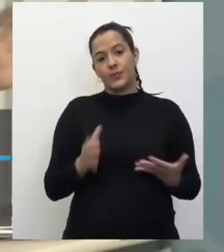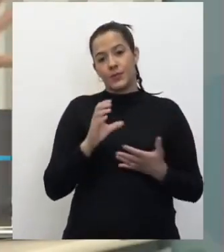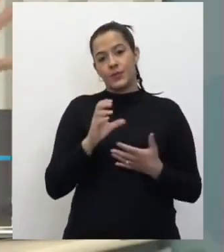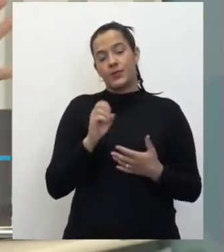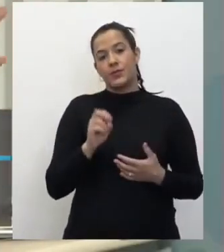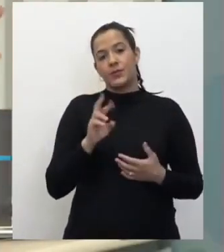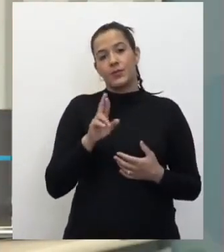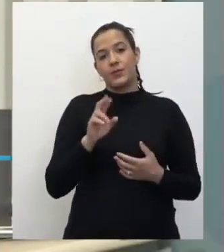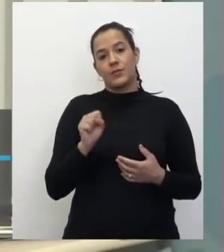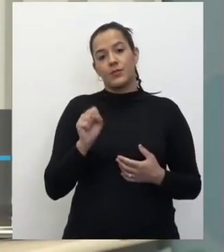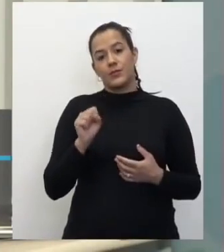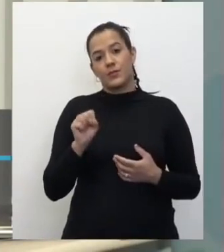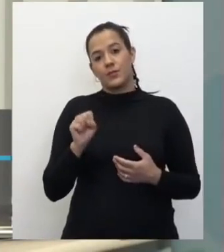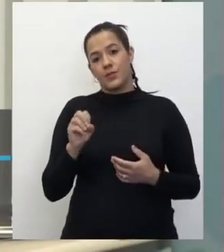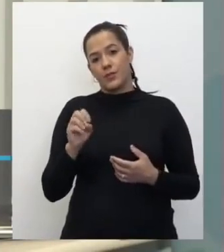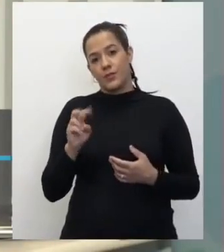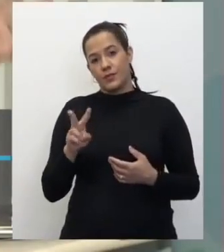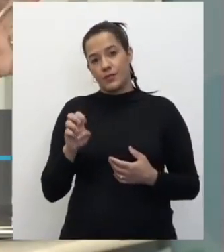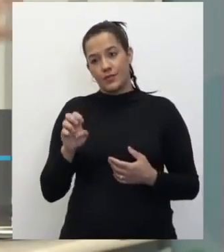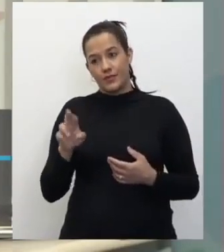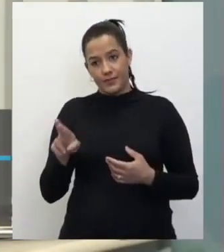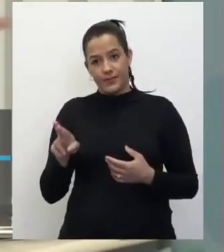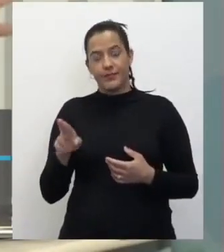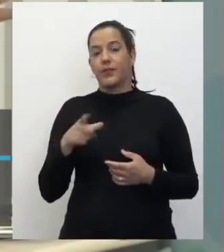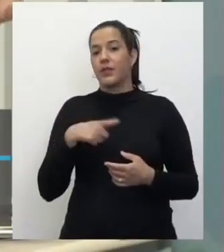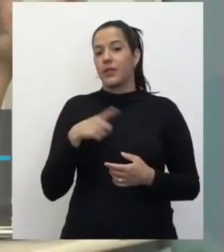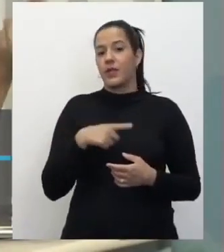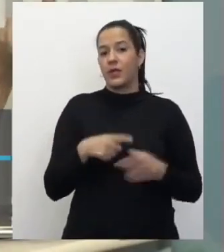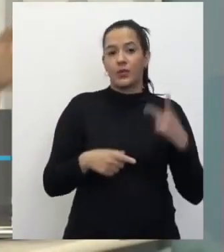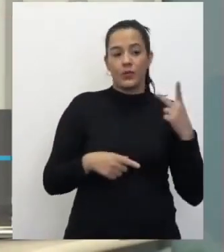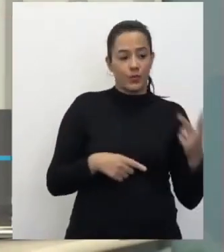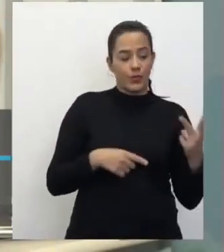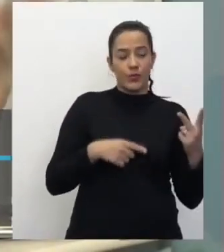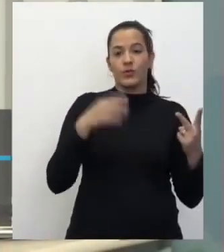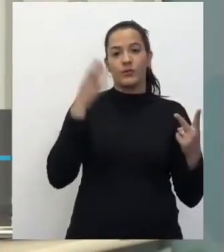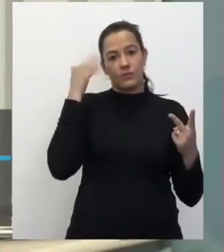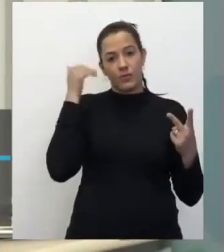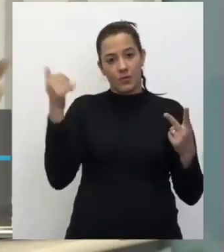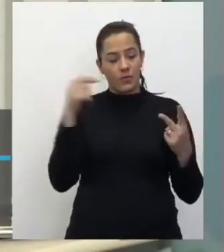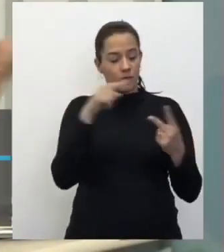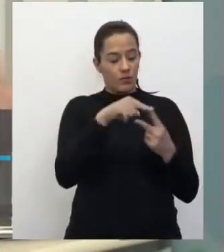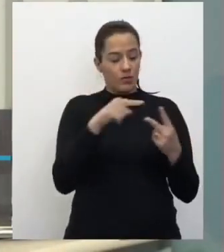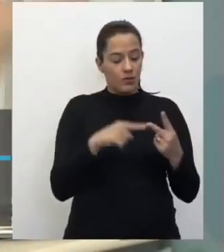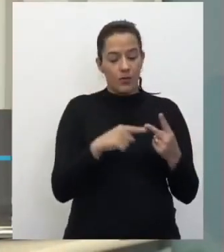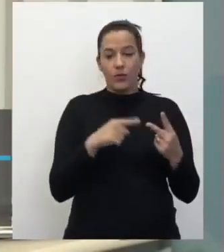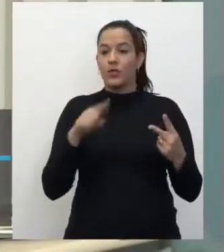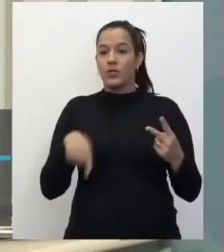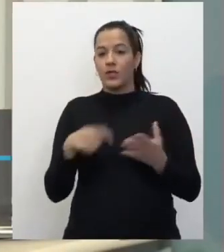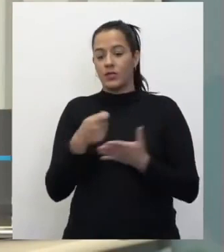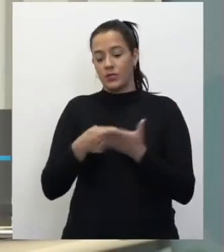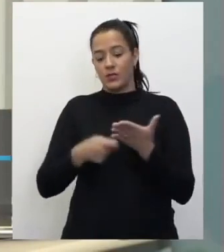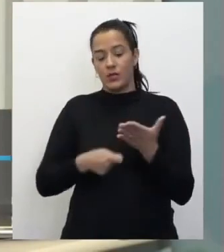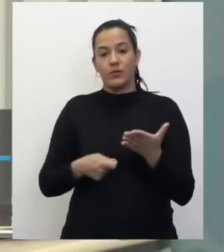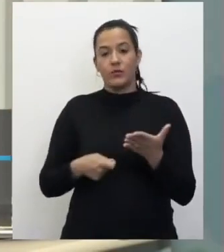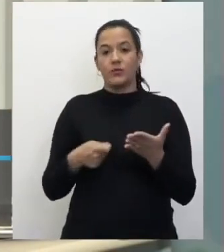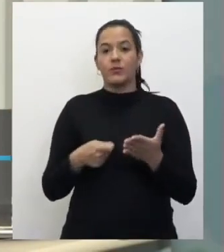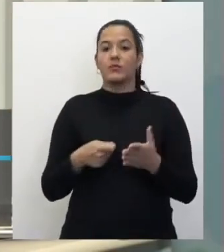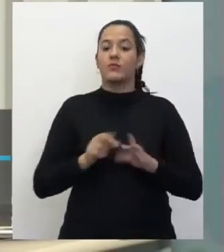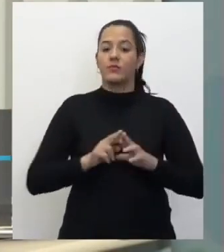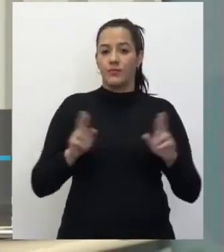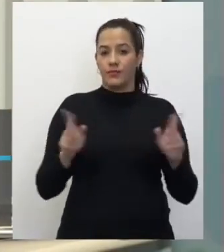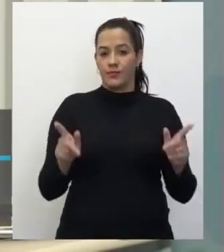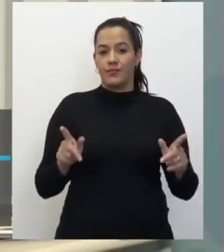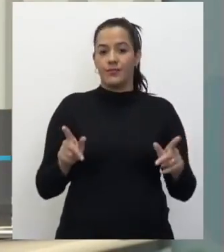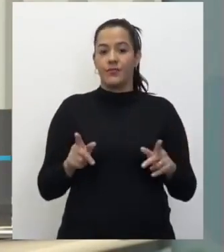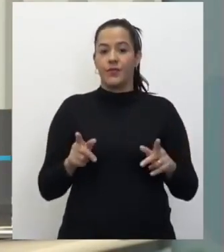autores diferentes e você pega 2 personagens ali de 2 histórias e autores diferentes, mescla, cria uma